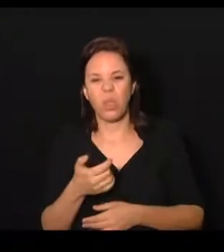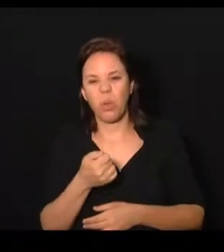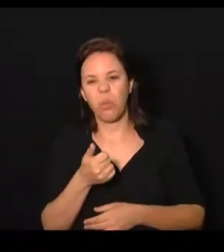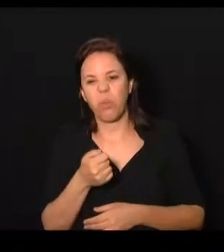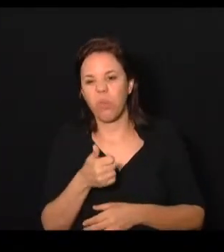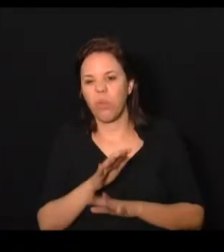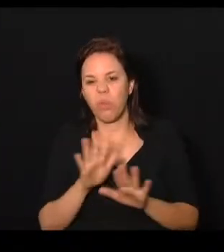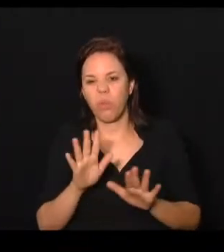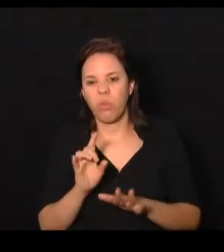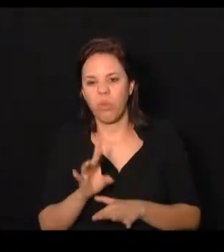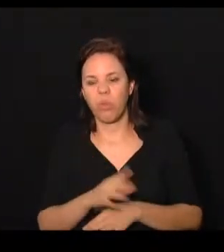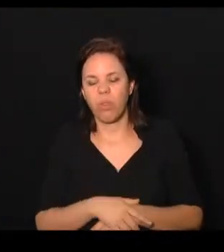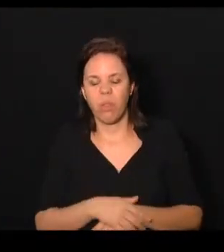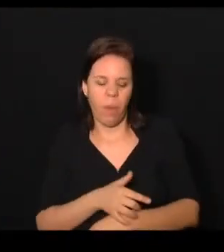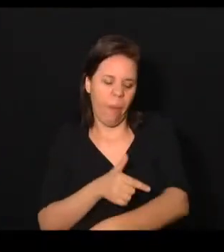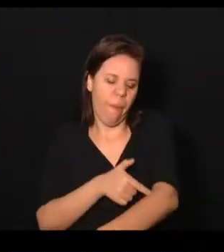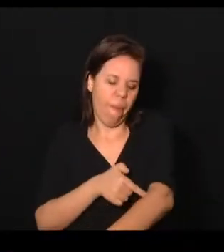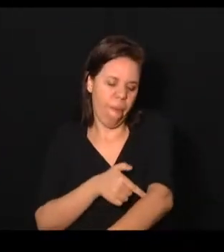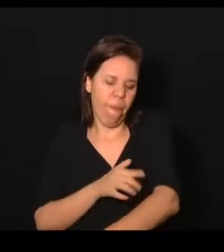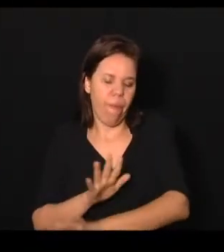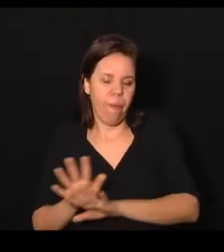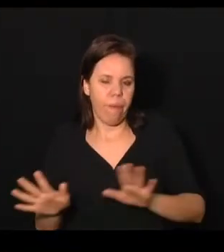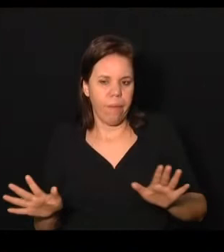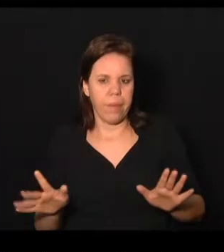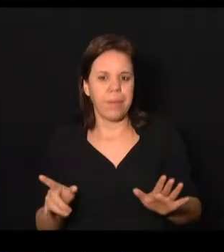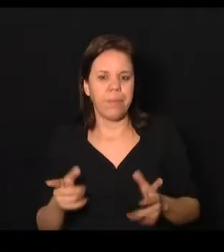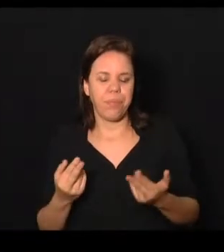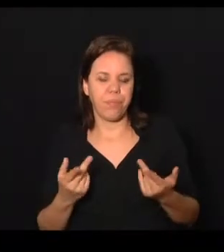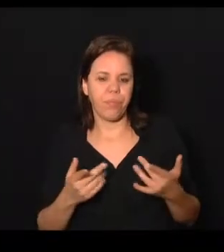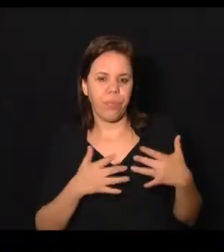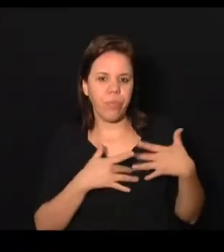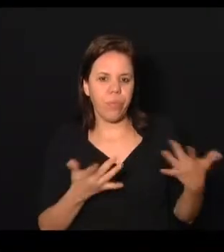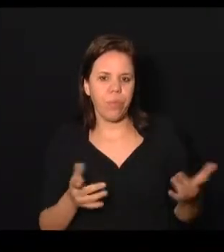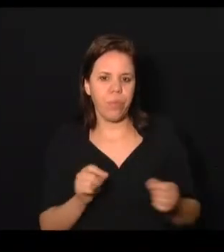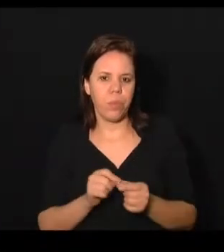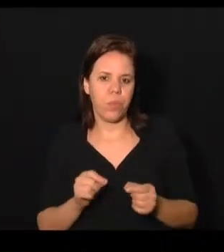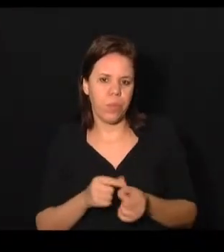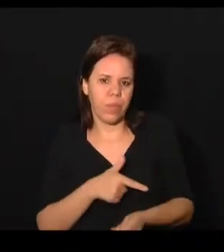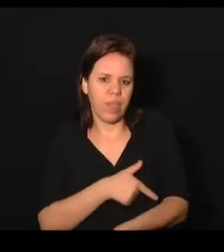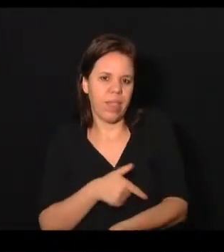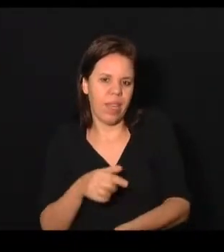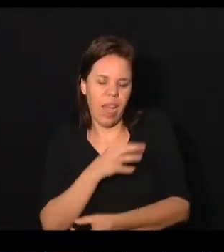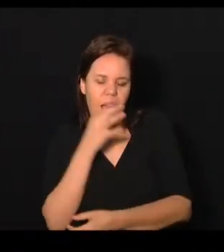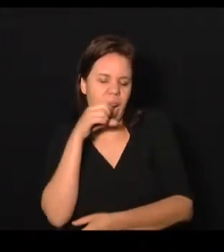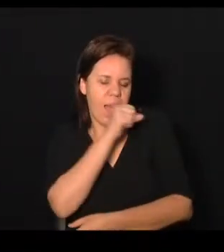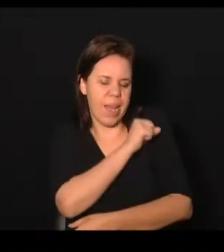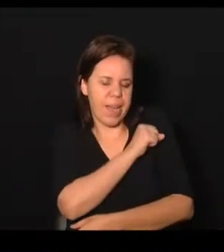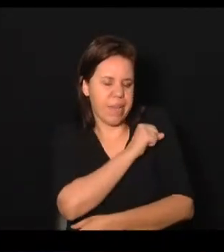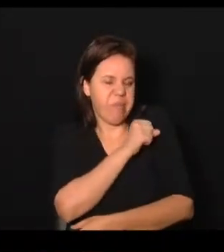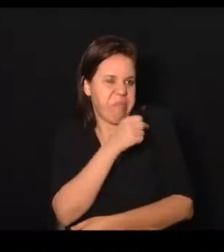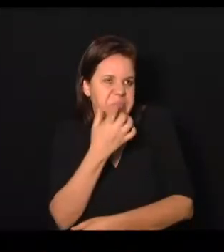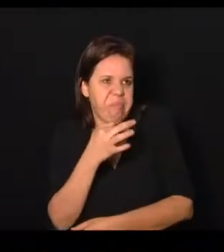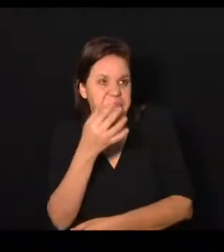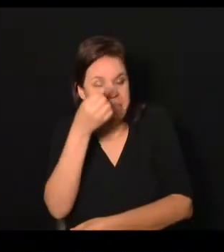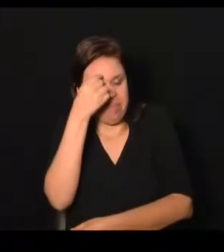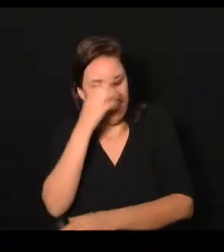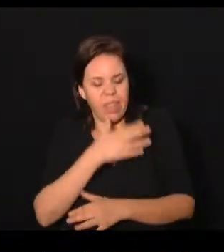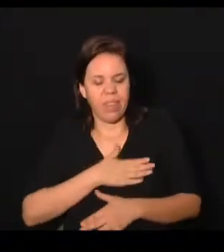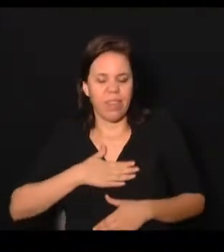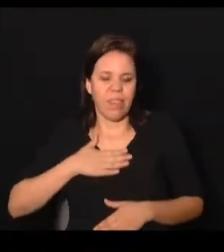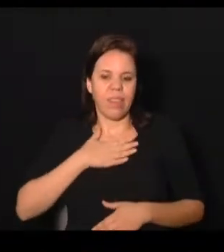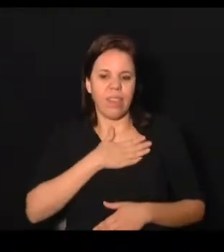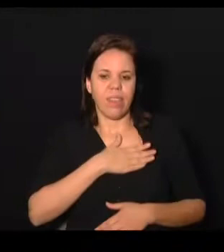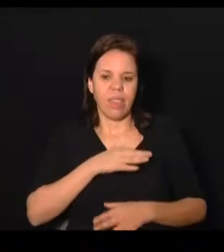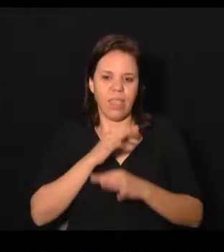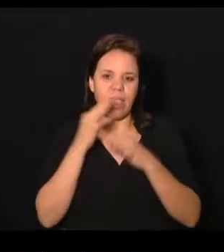pouco, porque tem uma agulha ali envolvida, mas é como os doadores mesmos dizem, é uma picadinha tão rápida e uma satisfação tão plena.